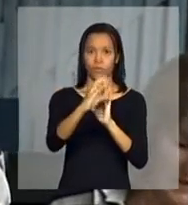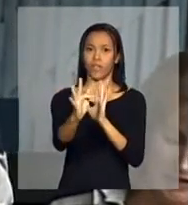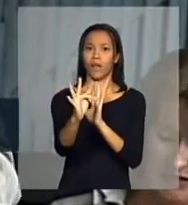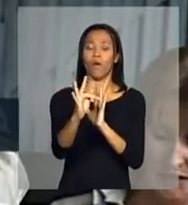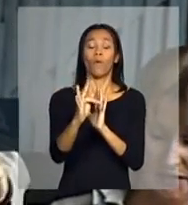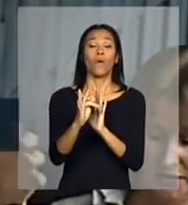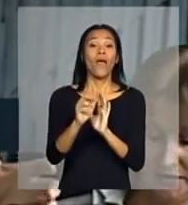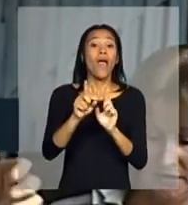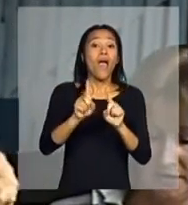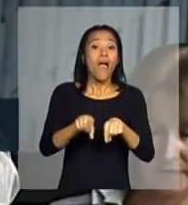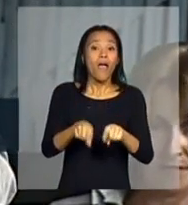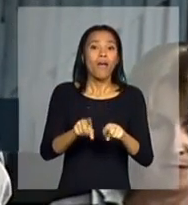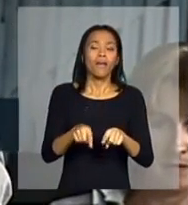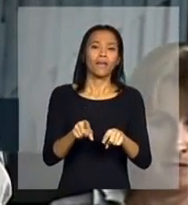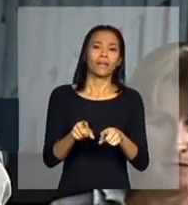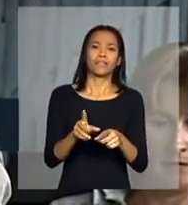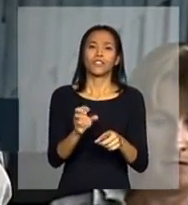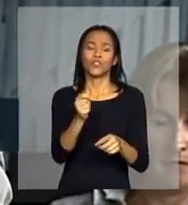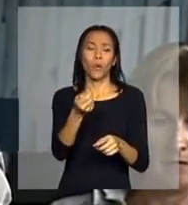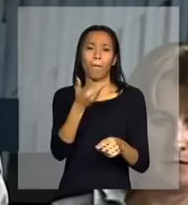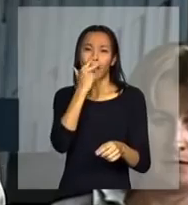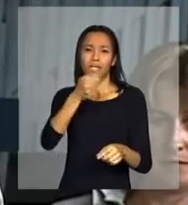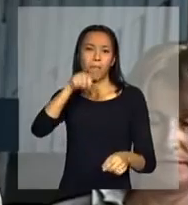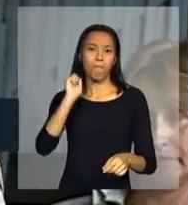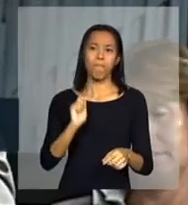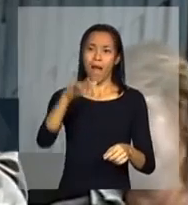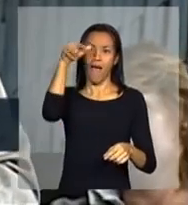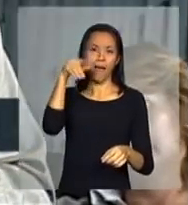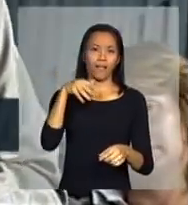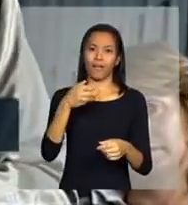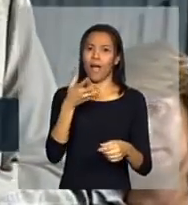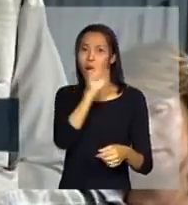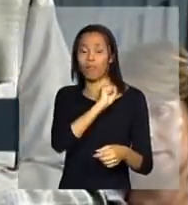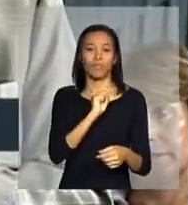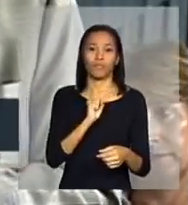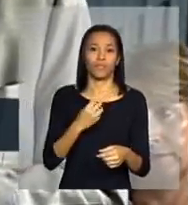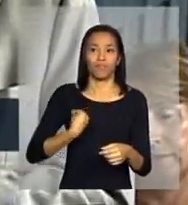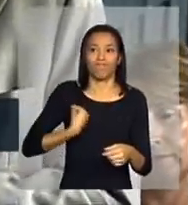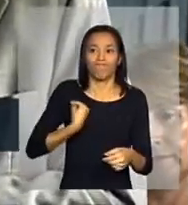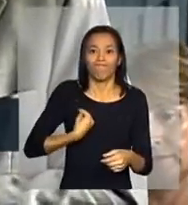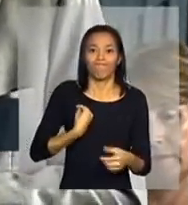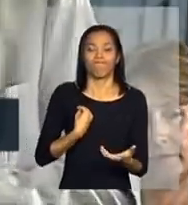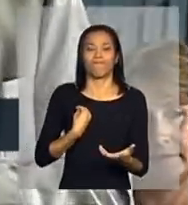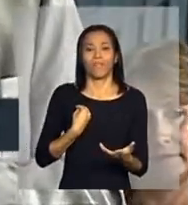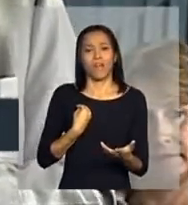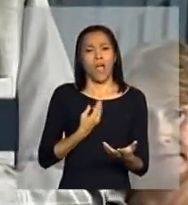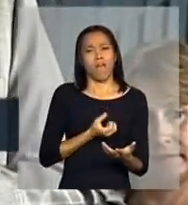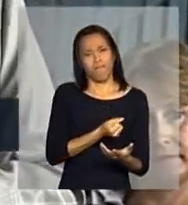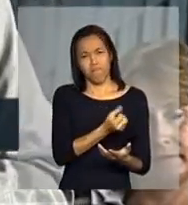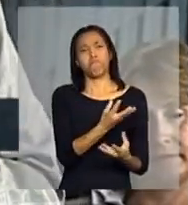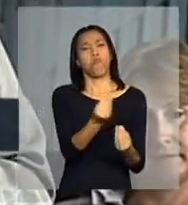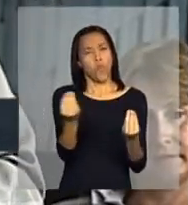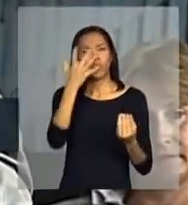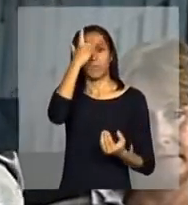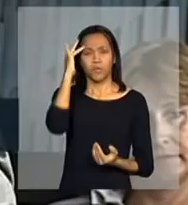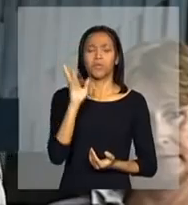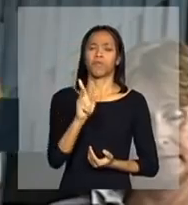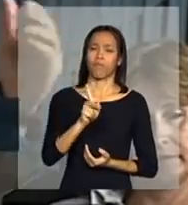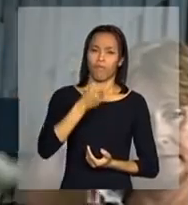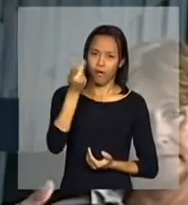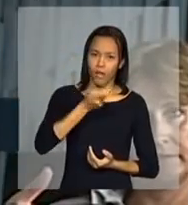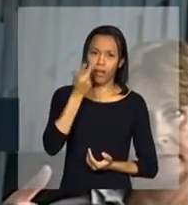seriam, de plano, com o que não passe de mágica, garantidos e implementados. Muitos diziam